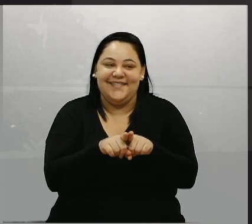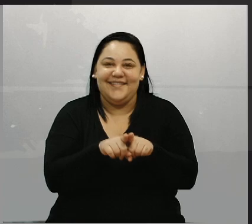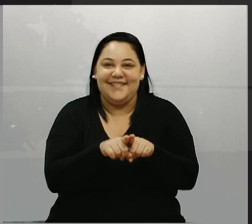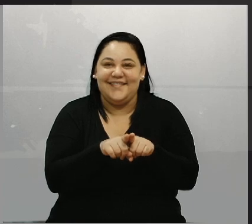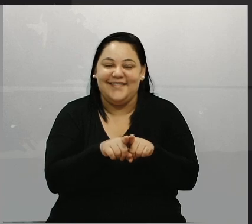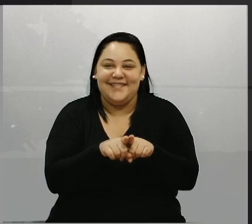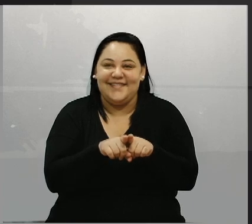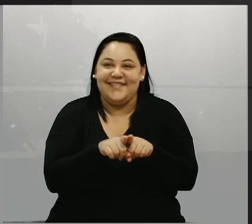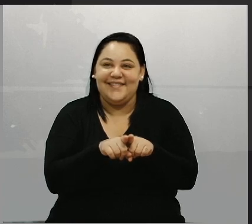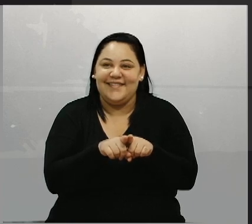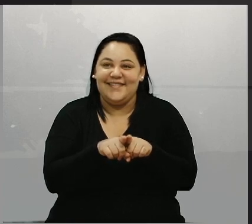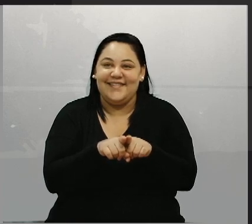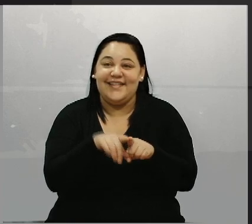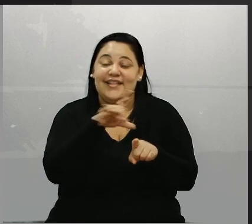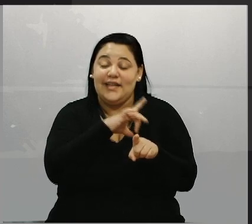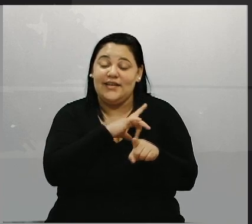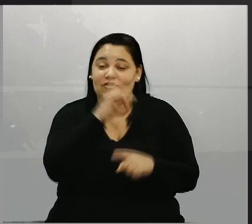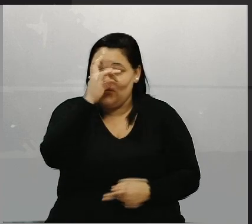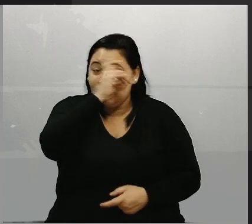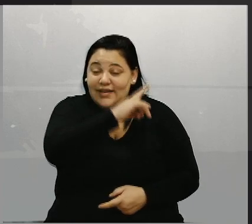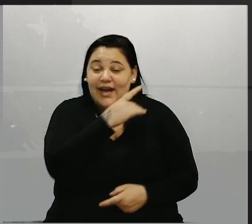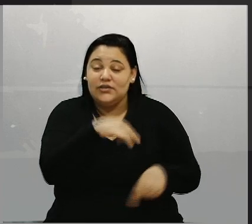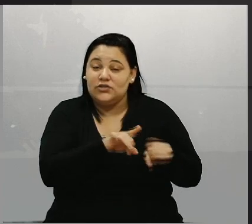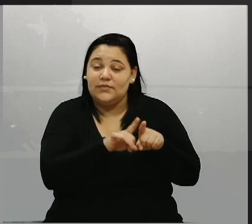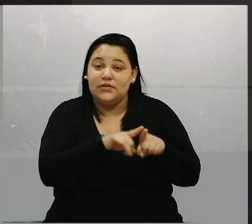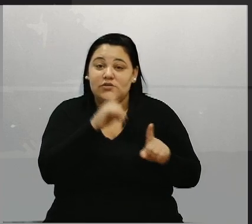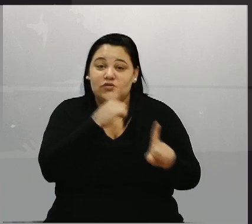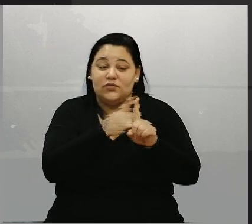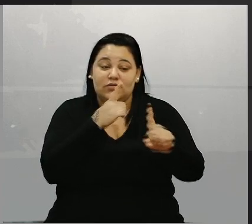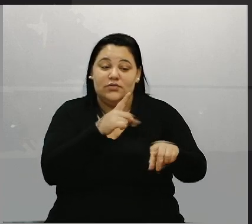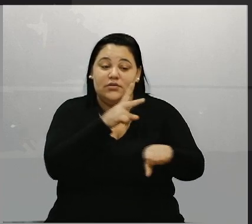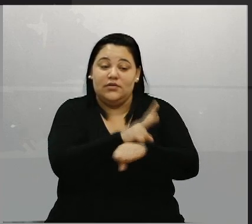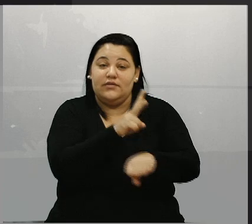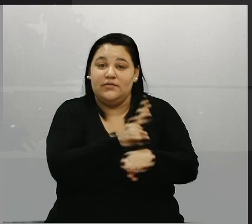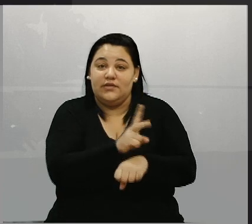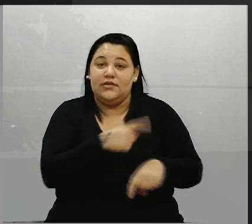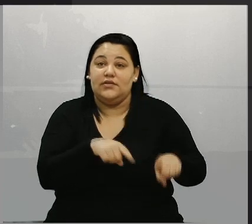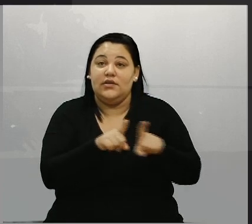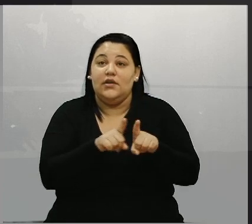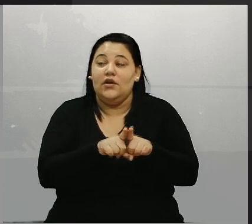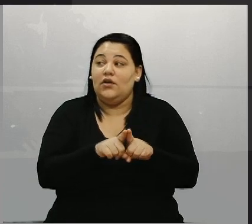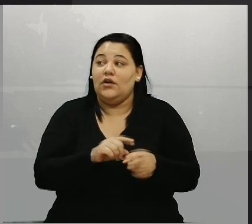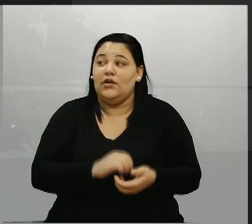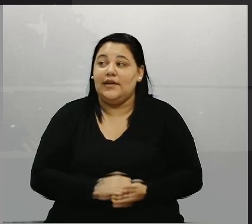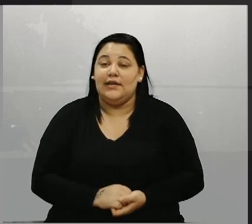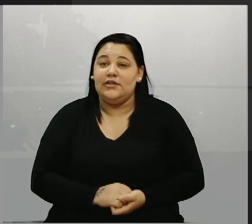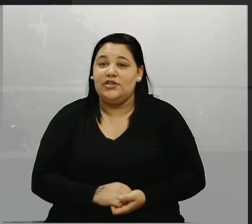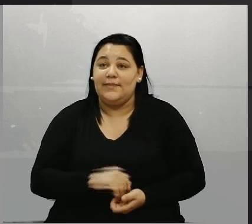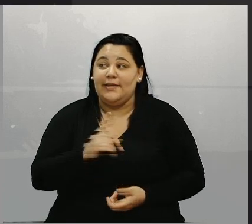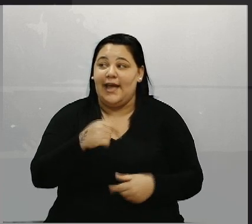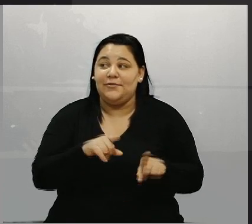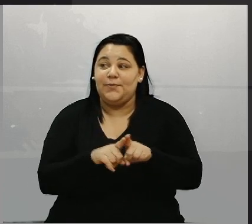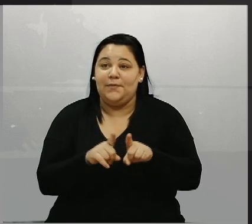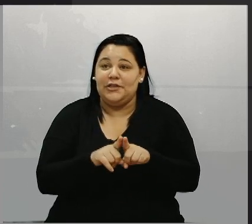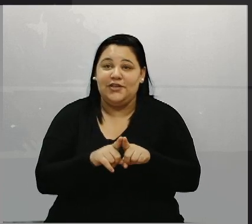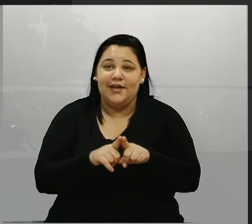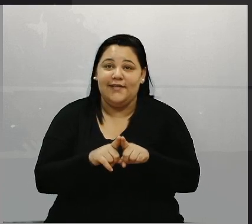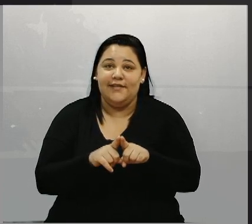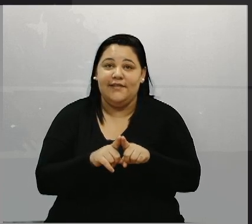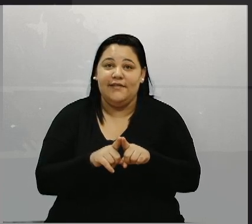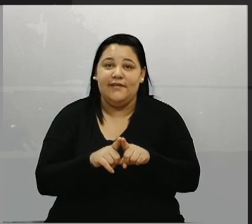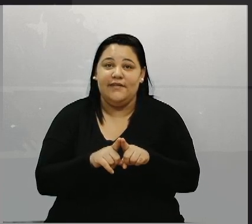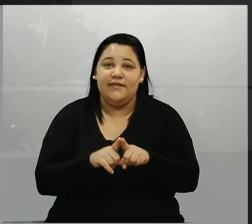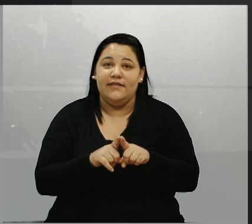Marquinhos, e a gente tem uma dificuldade muito grande de vaga na região sul, e temos também a questão que vai